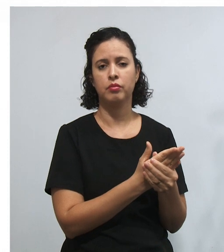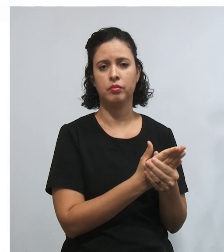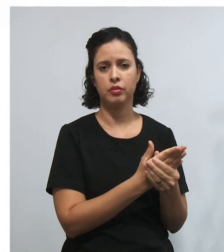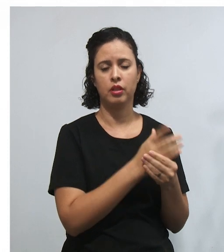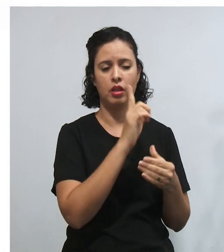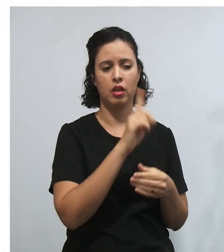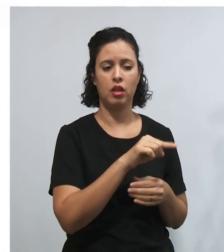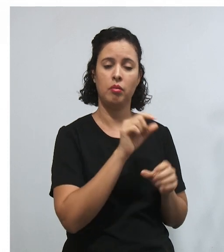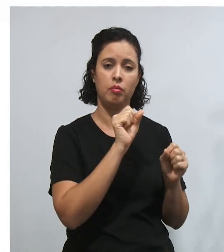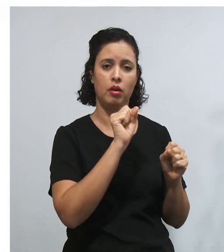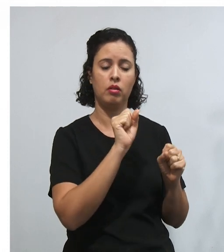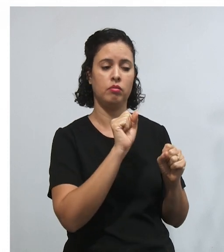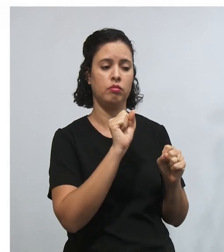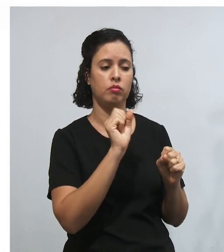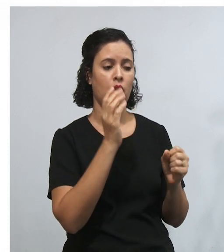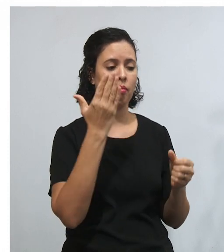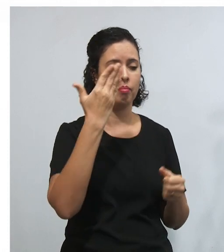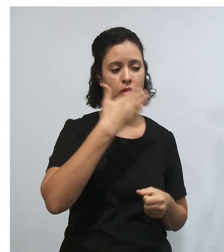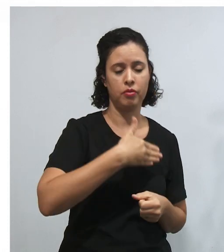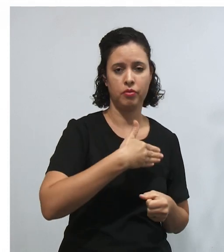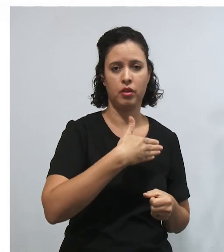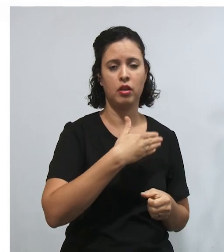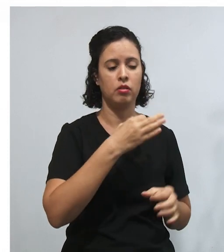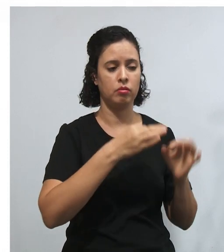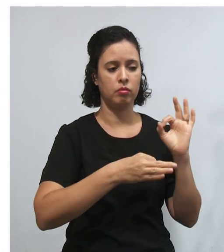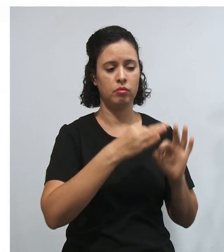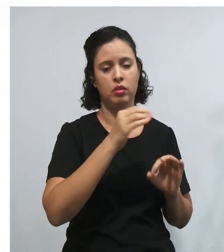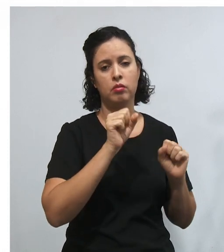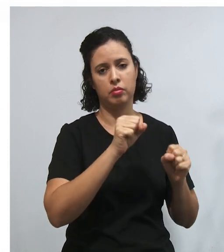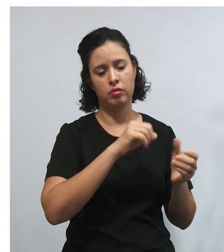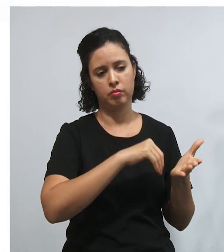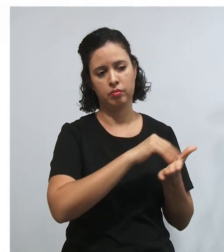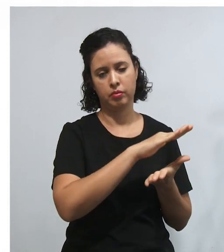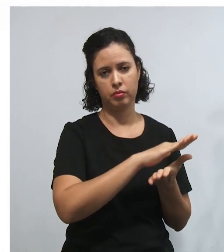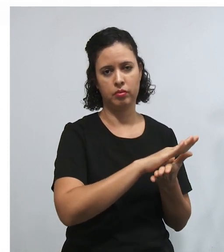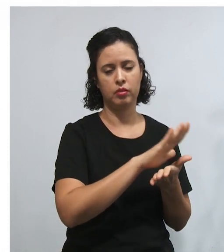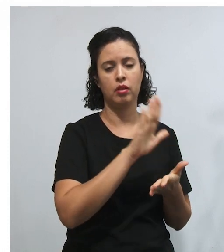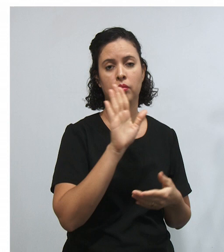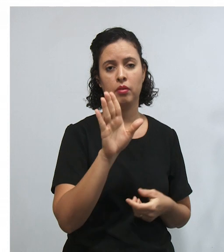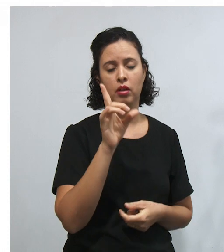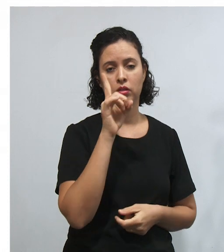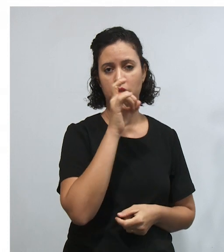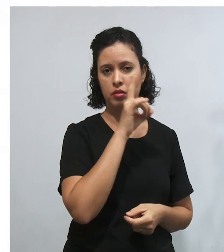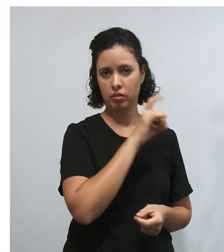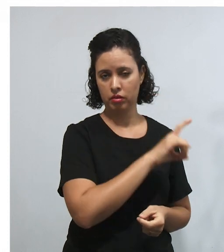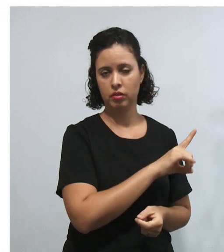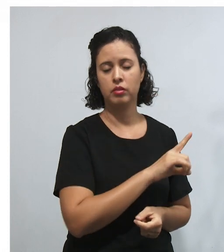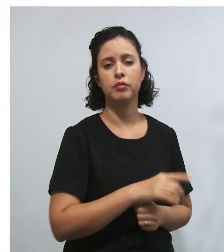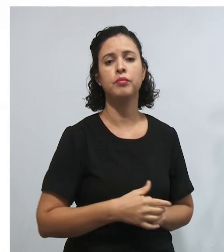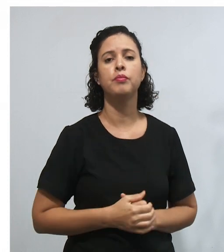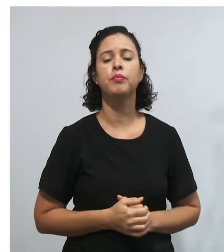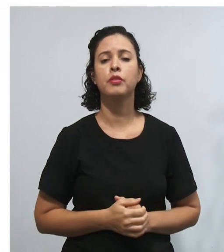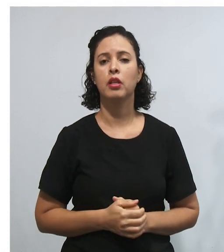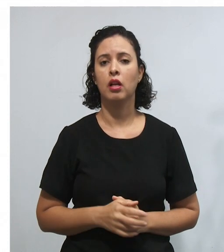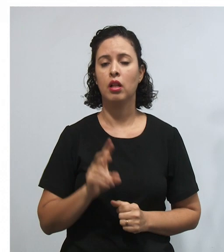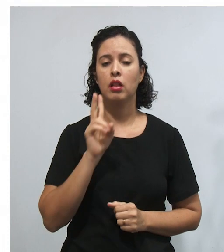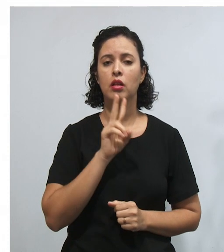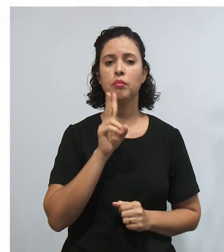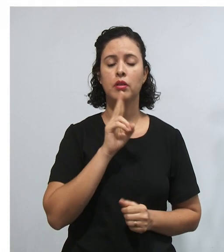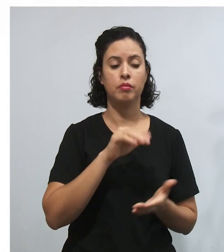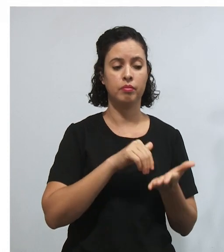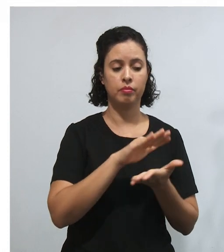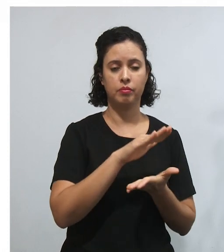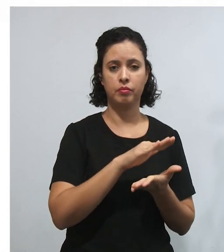é um processo administrativo disciplinar e depois vira uma questão judicial, ele pode sim ser demitido, né? Lembrando que quando a gente